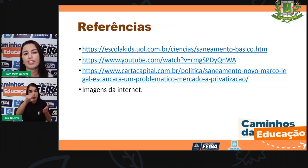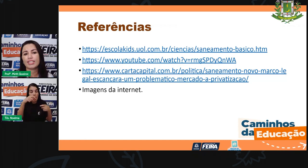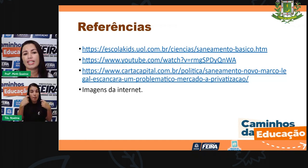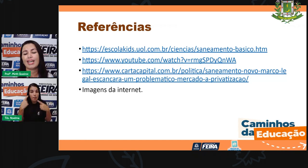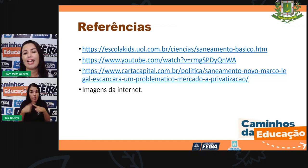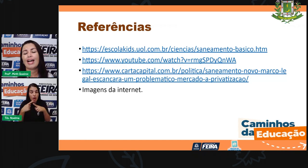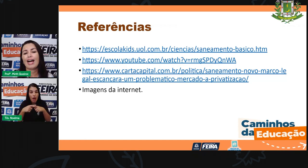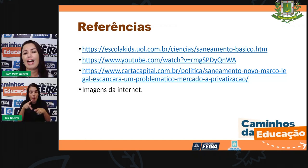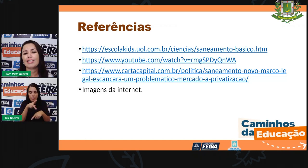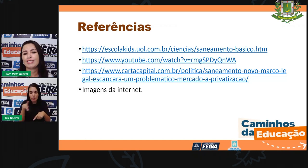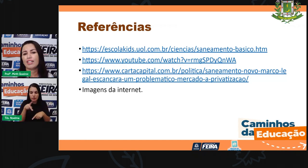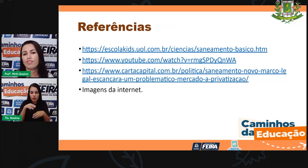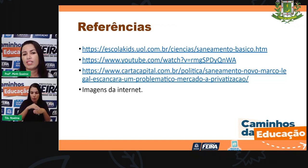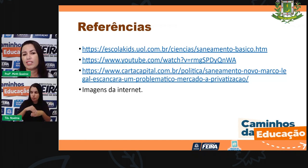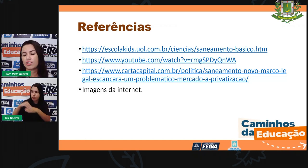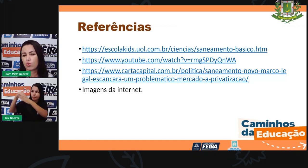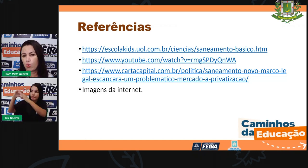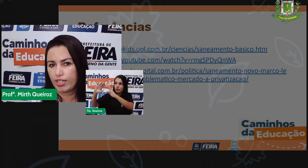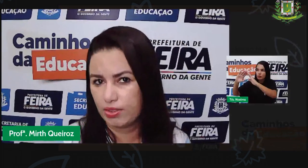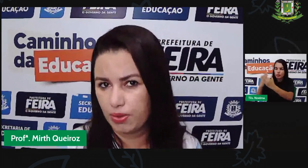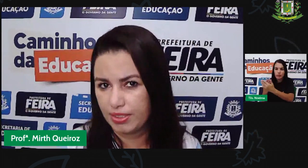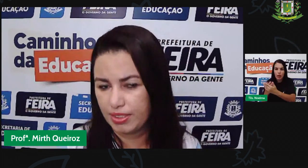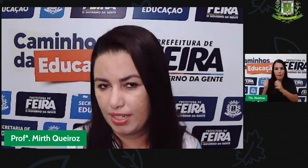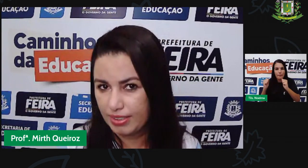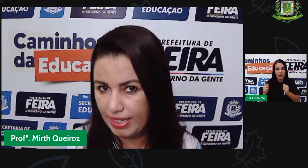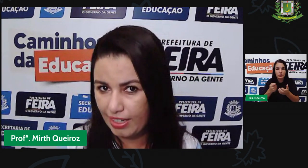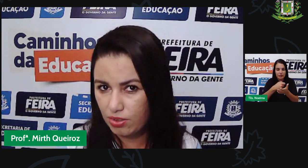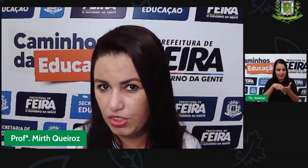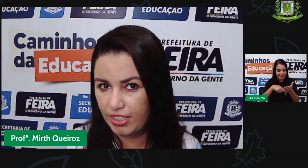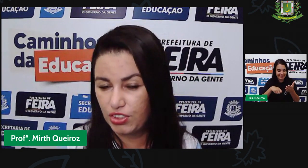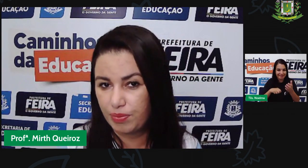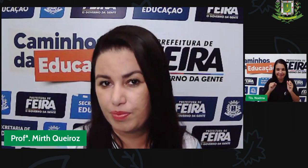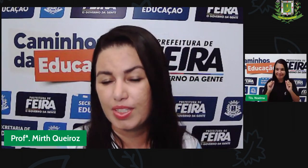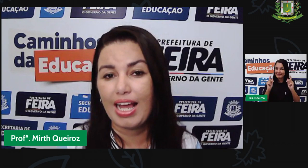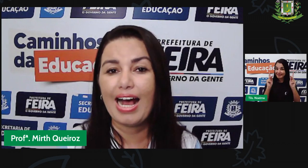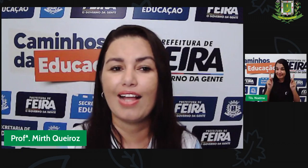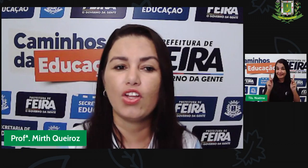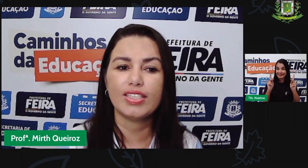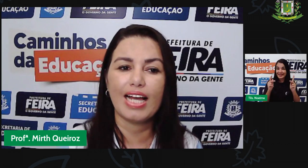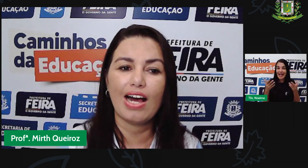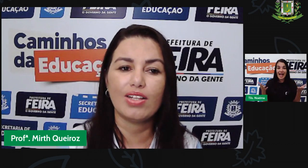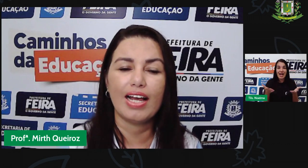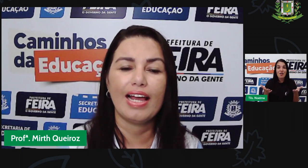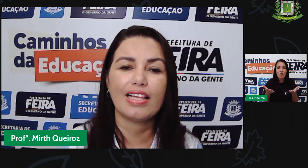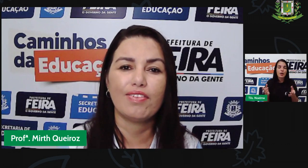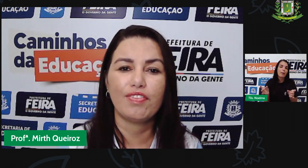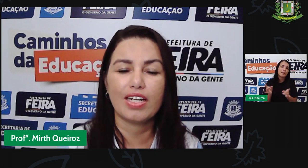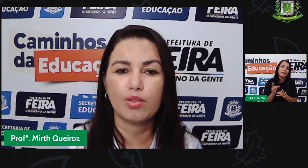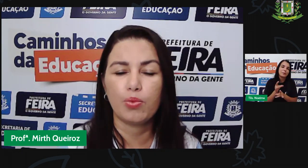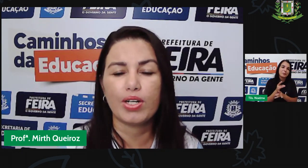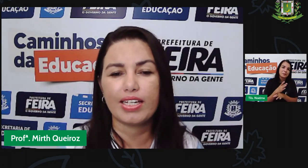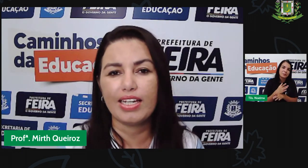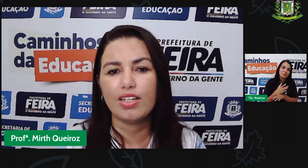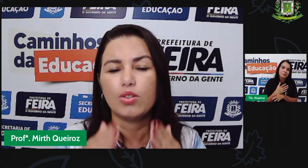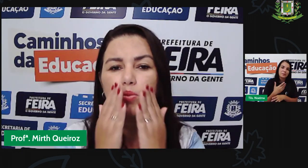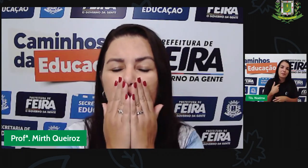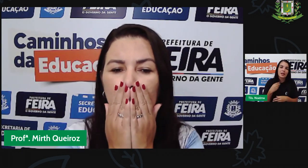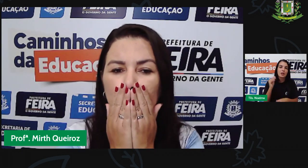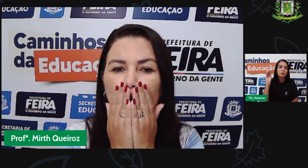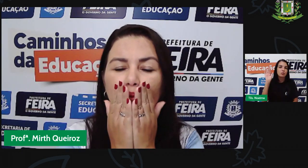possam fazer as devidas correções. Certo, gente? A nossa aula, ela vai ficando por